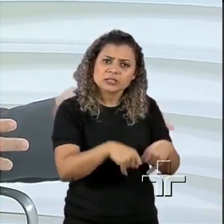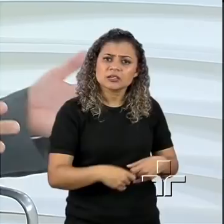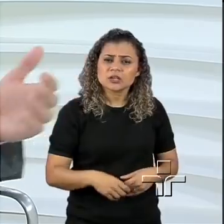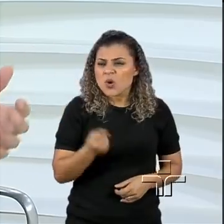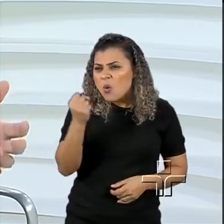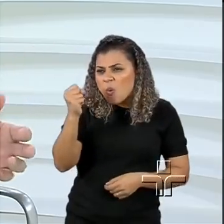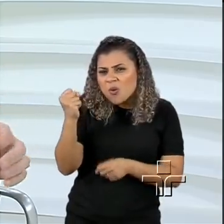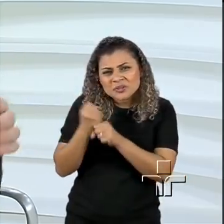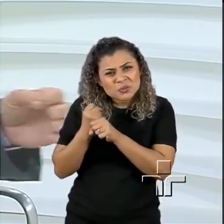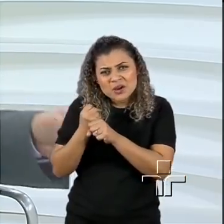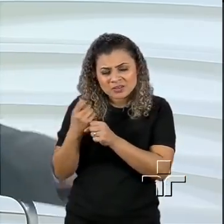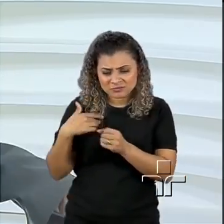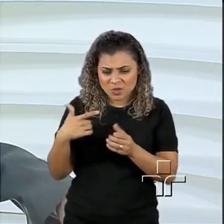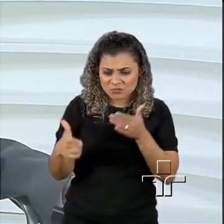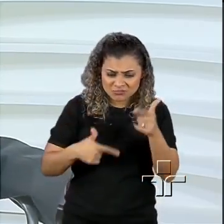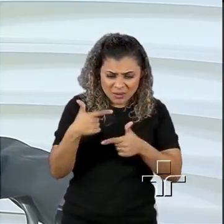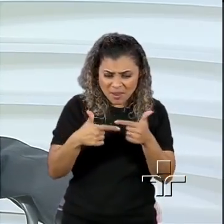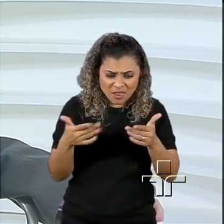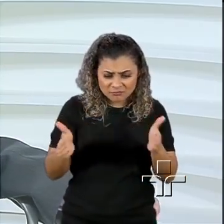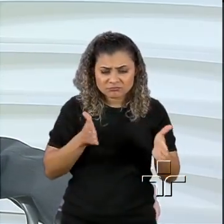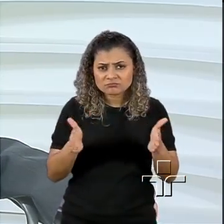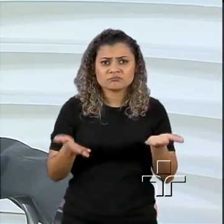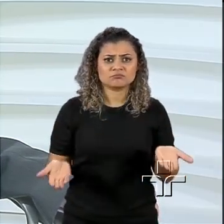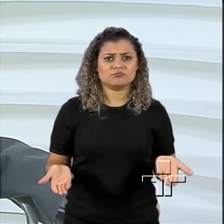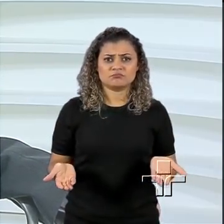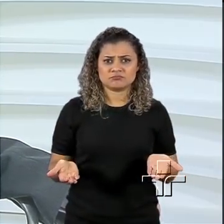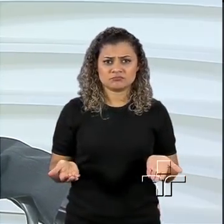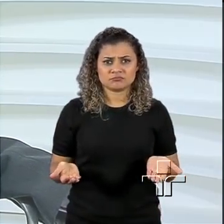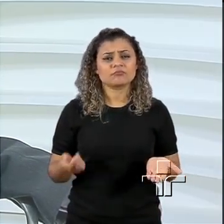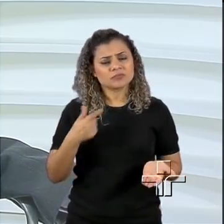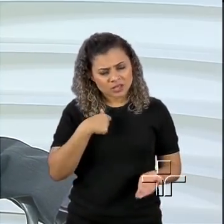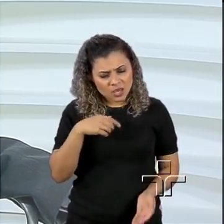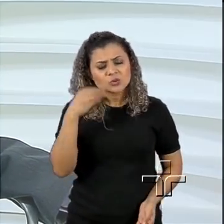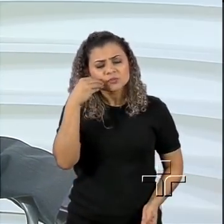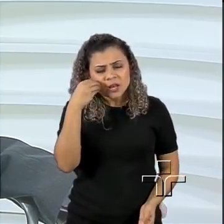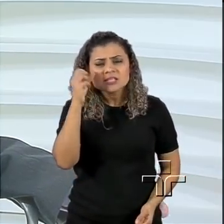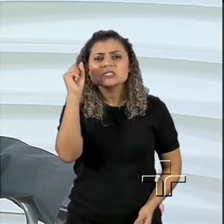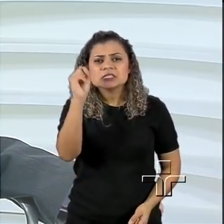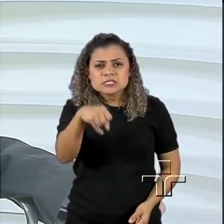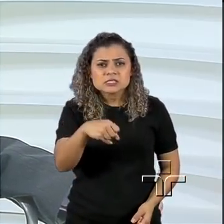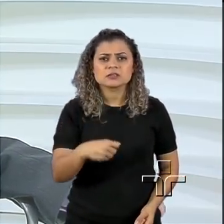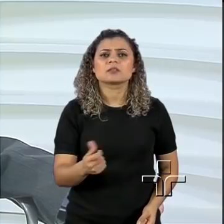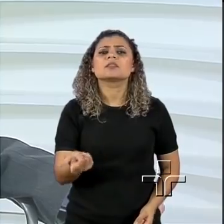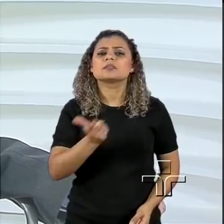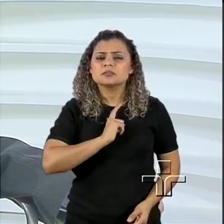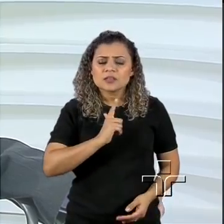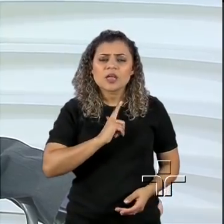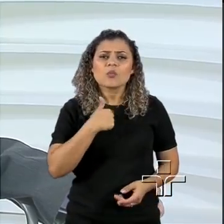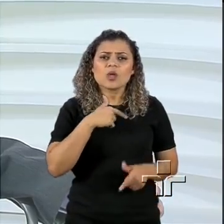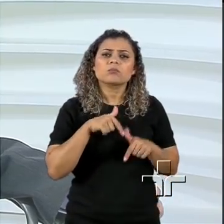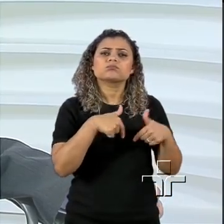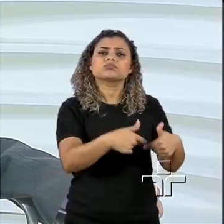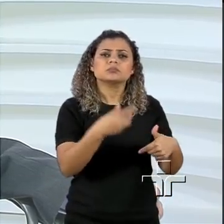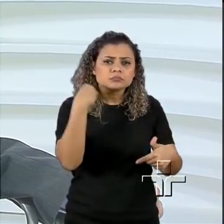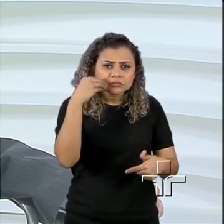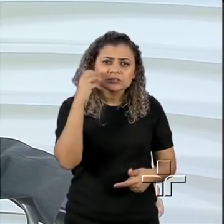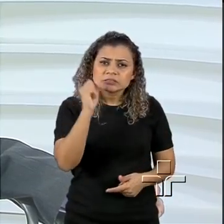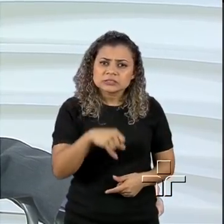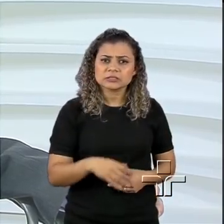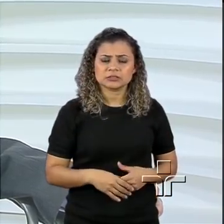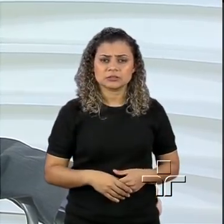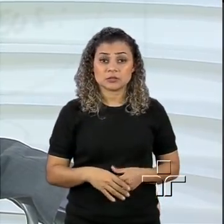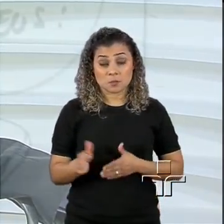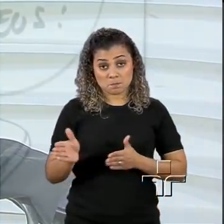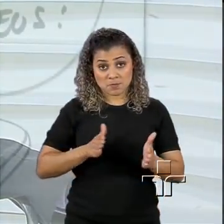conforme eu peguei São Bernardo do Campo, eu deixei, são positivos, essa é a razão. Vou usar sim. Em período de campanha, no período